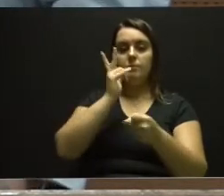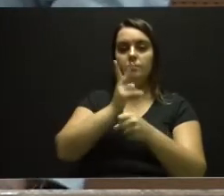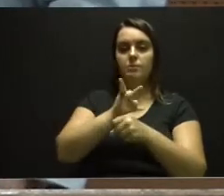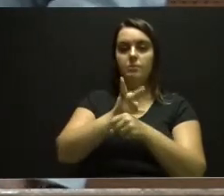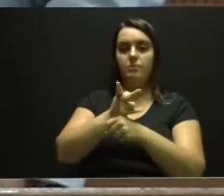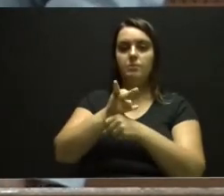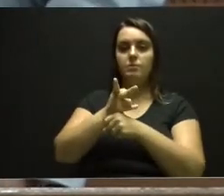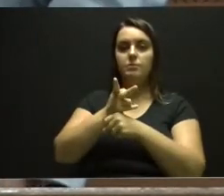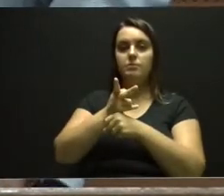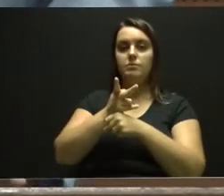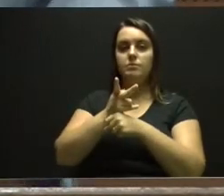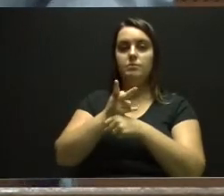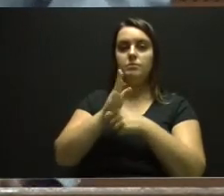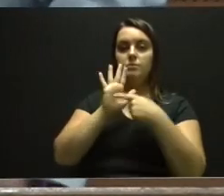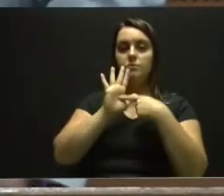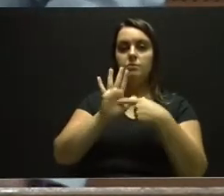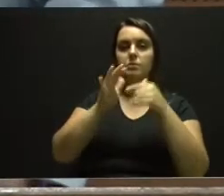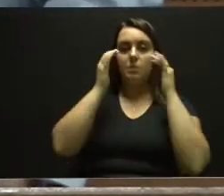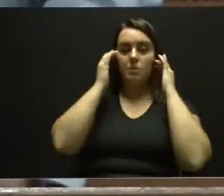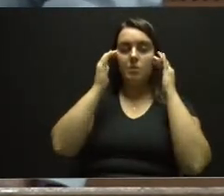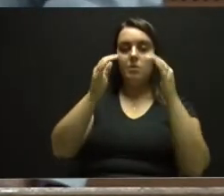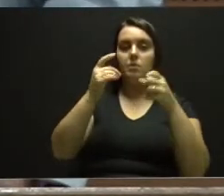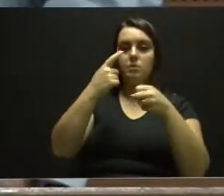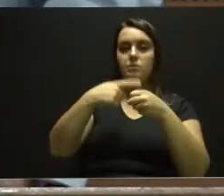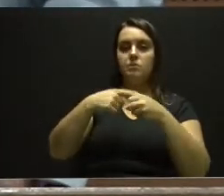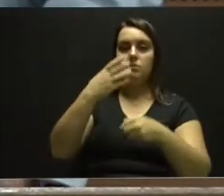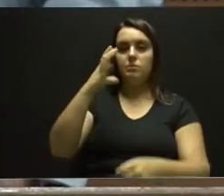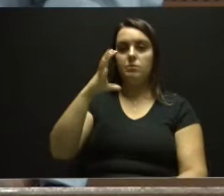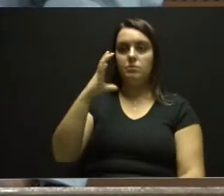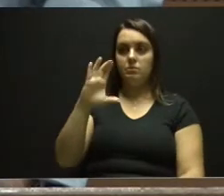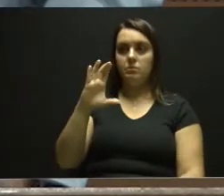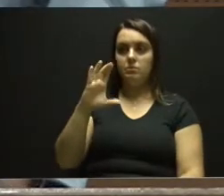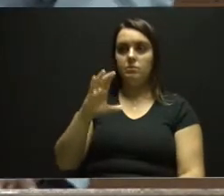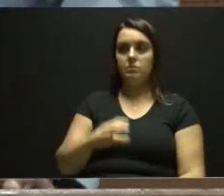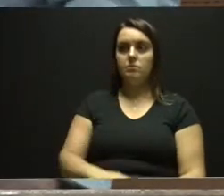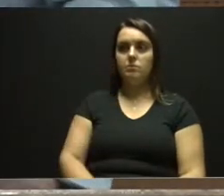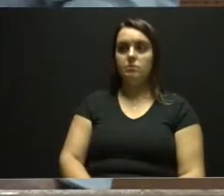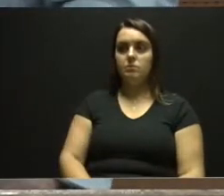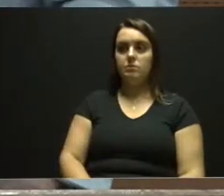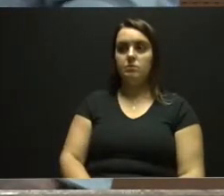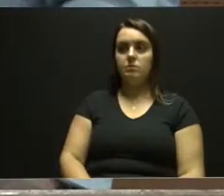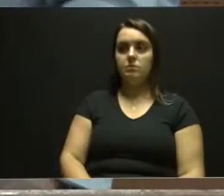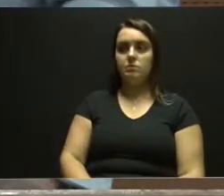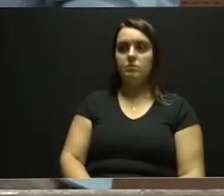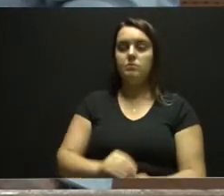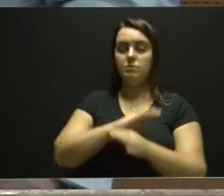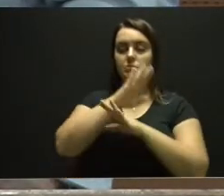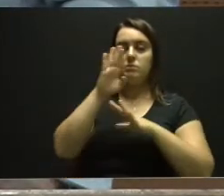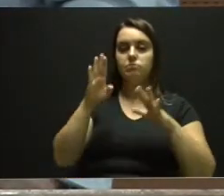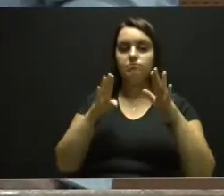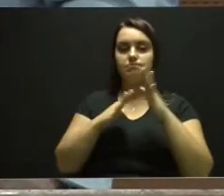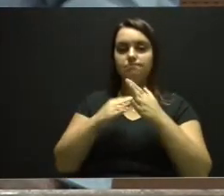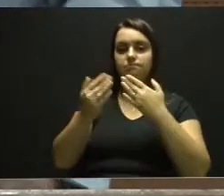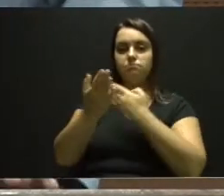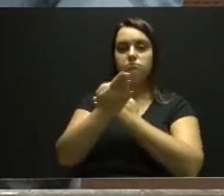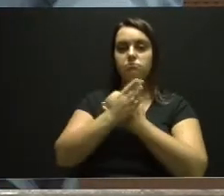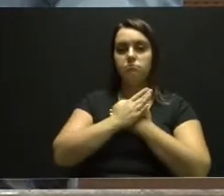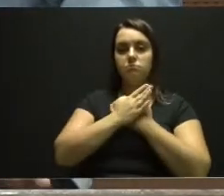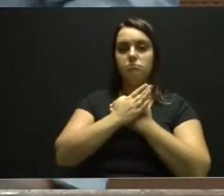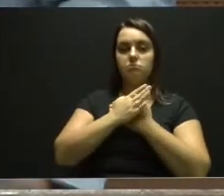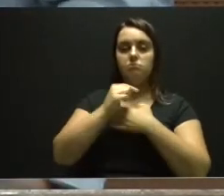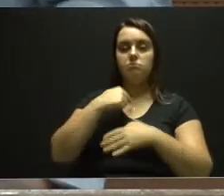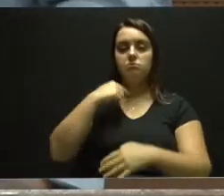honrar o município de cubatão todas as oportunidades que me deram para